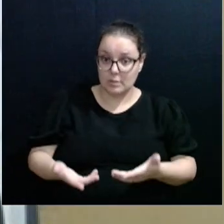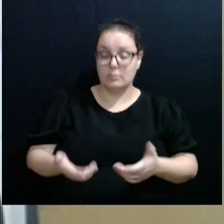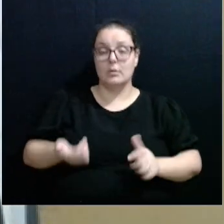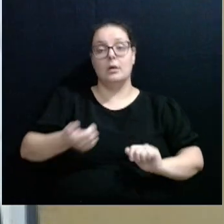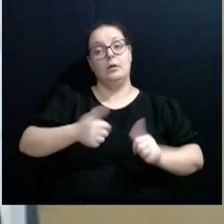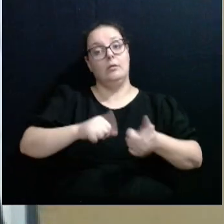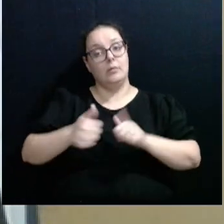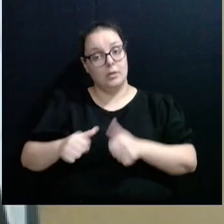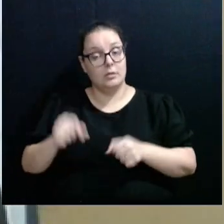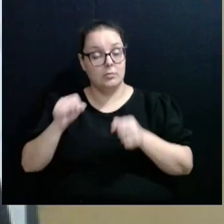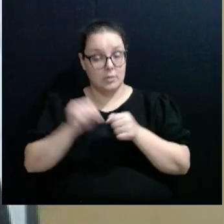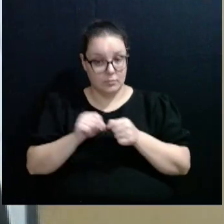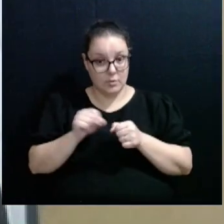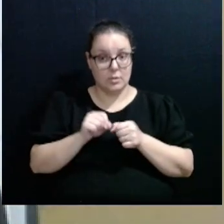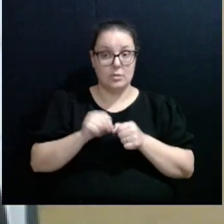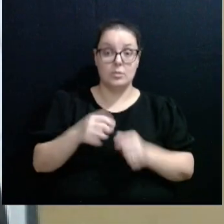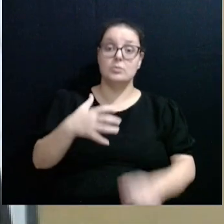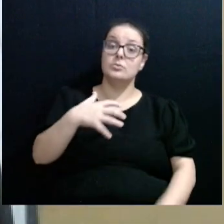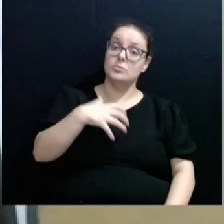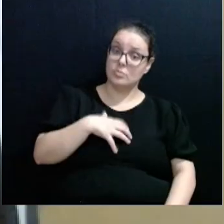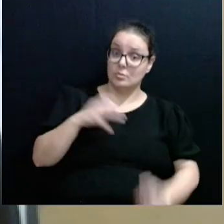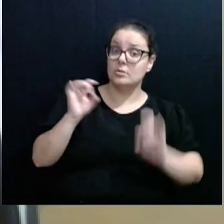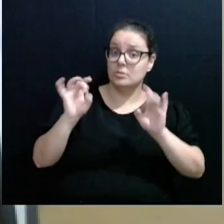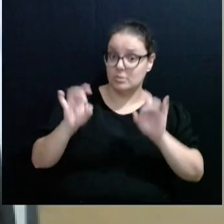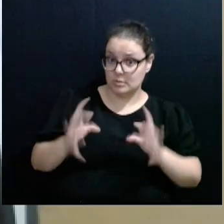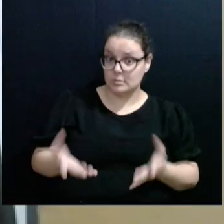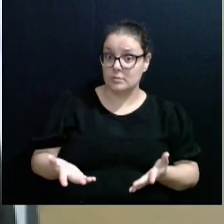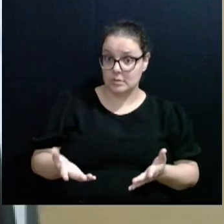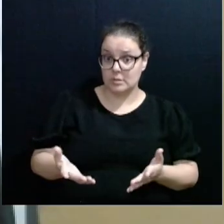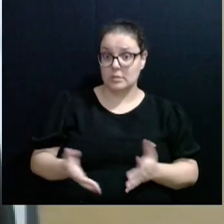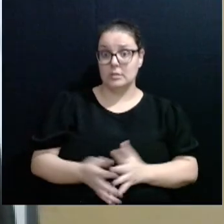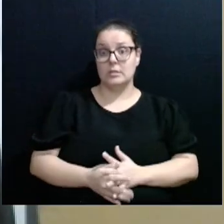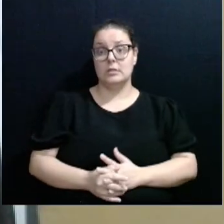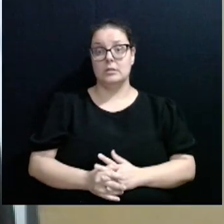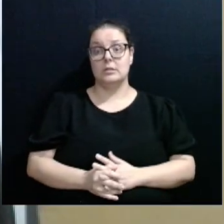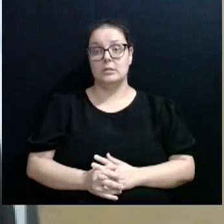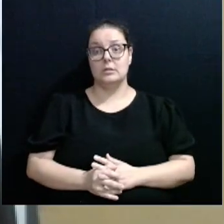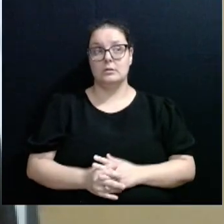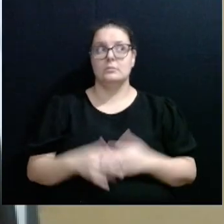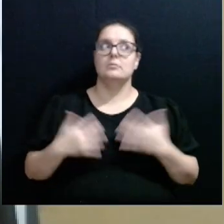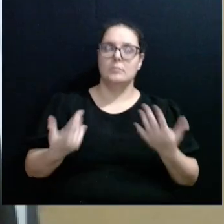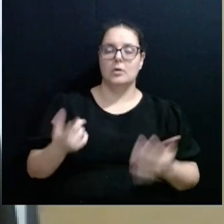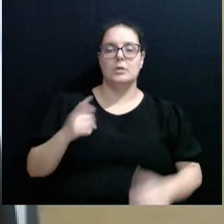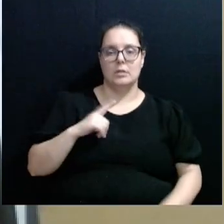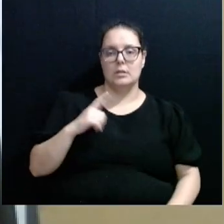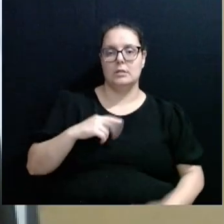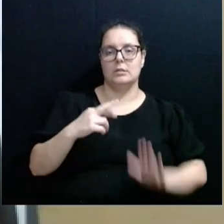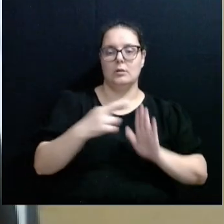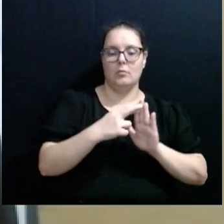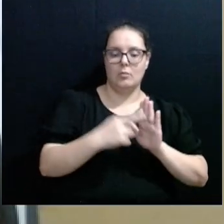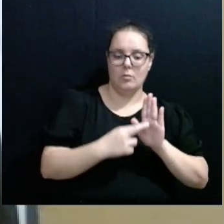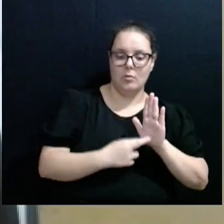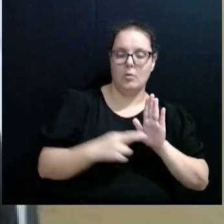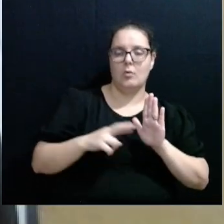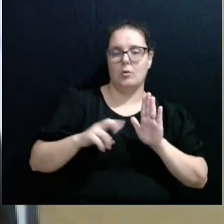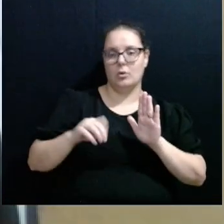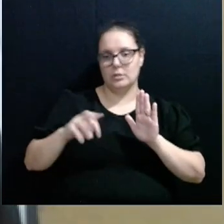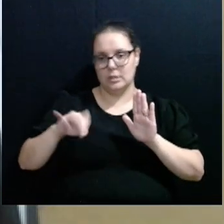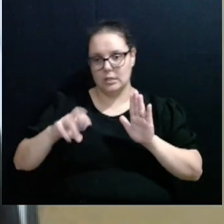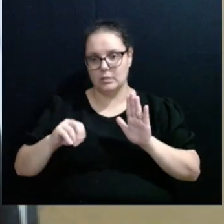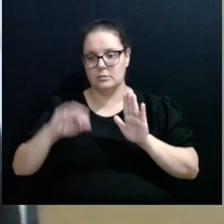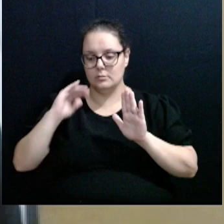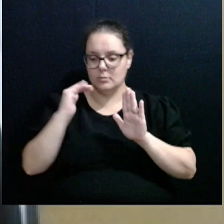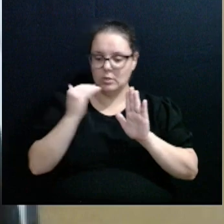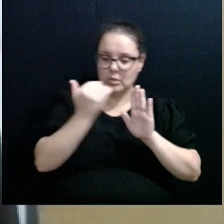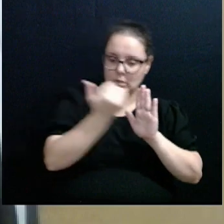feita de uma forma específica, não é? Embora haja um roteiro, ele deve ser seguido de acordo com